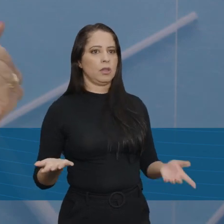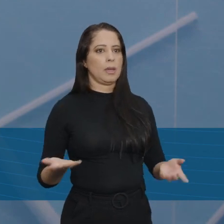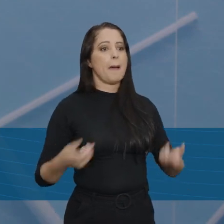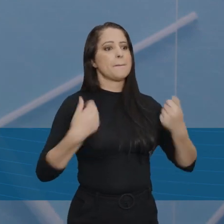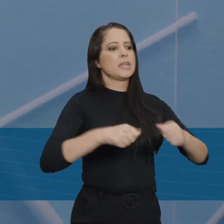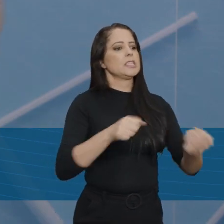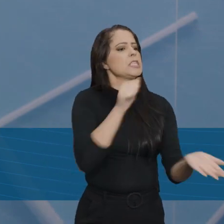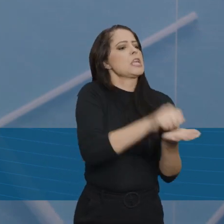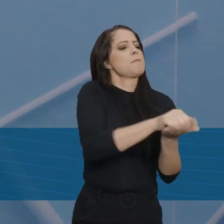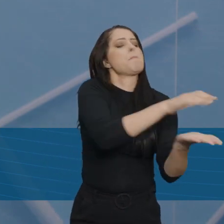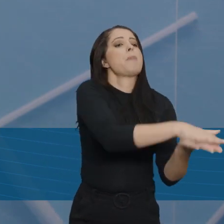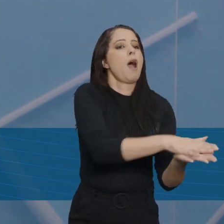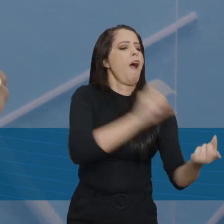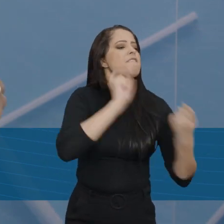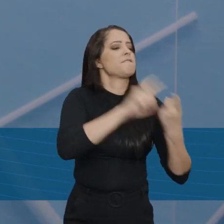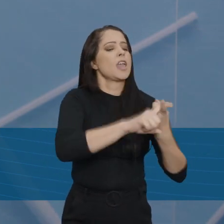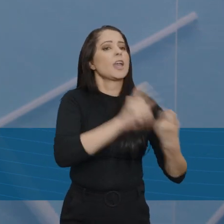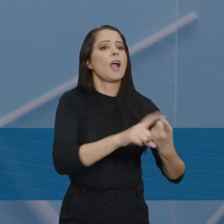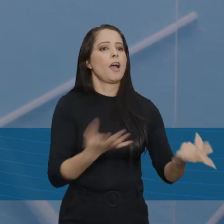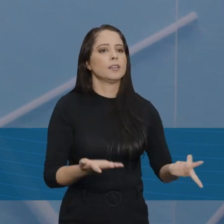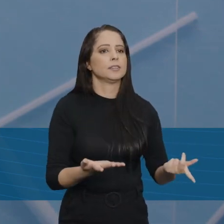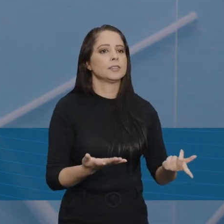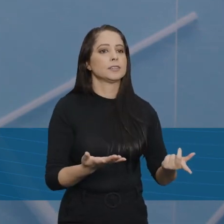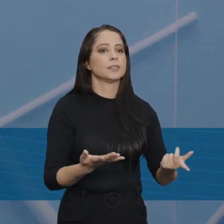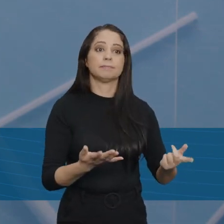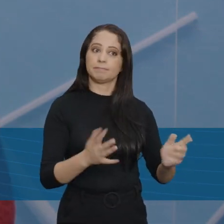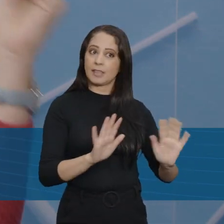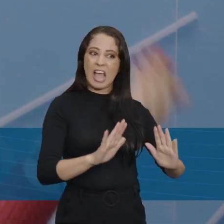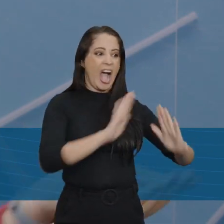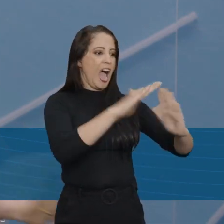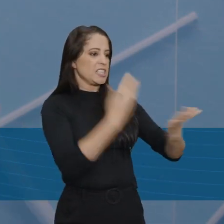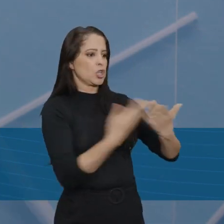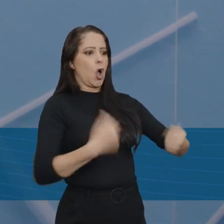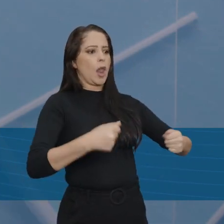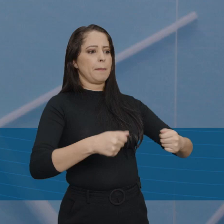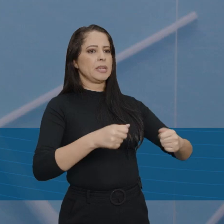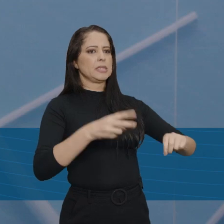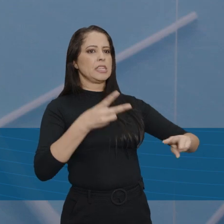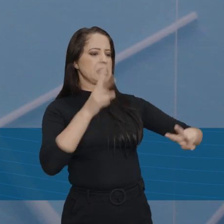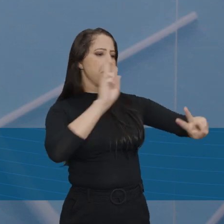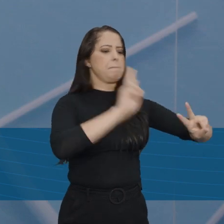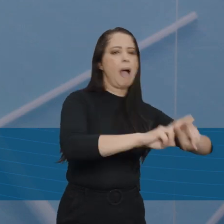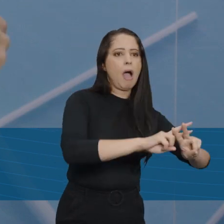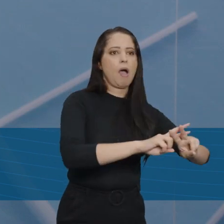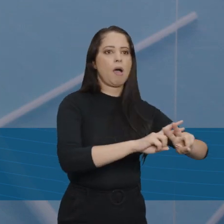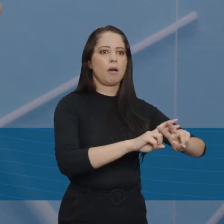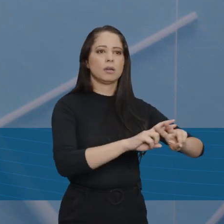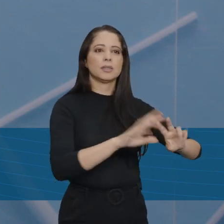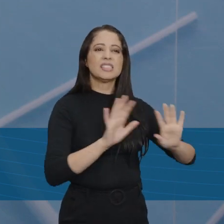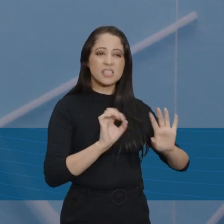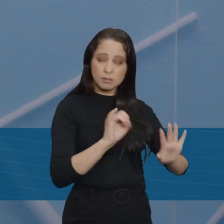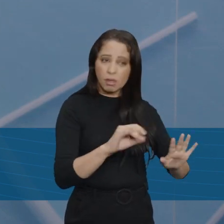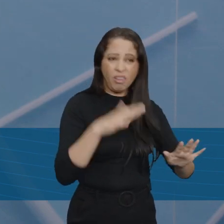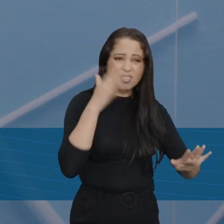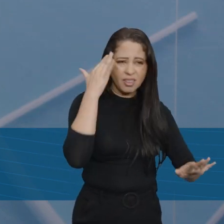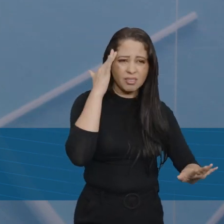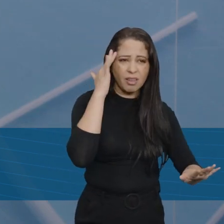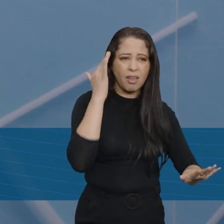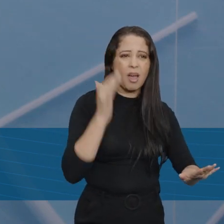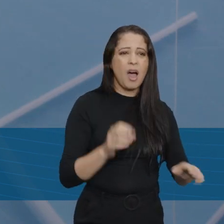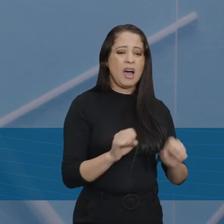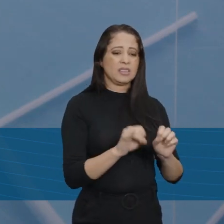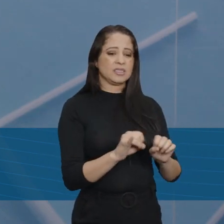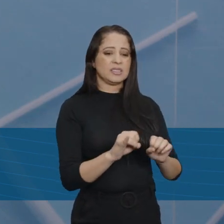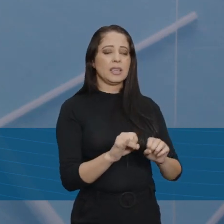o outro menino ou a menina precisa ser punido, né? A escola precisa tomar uma providência. E aí vai tendo essa